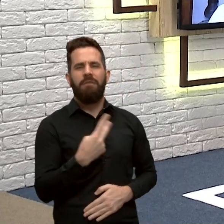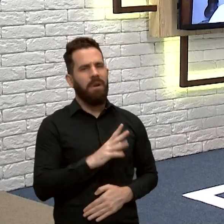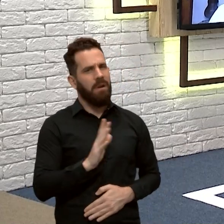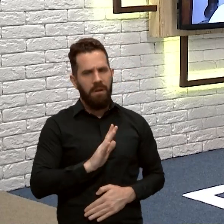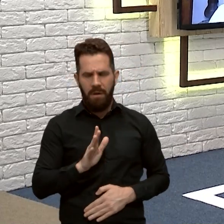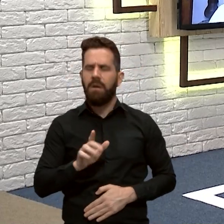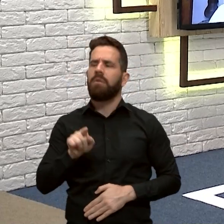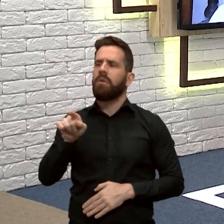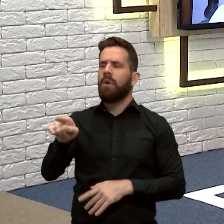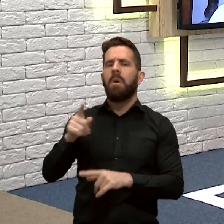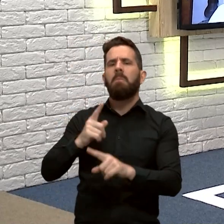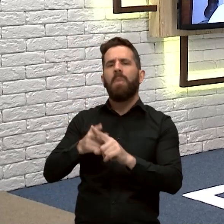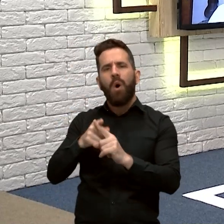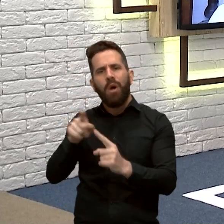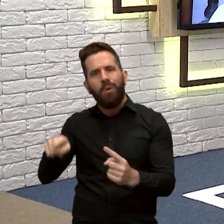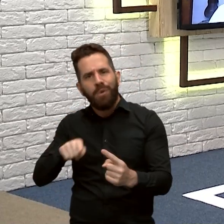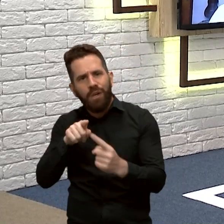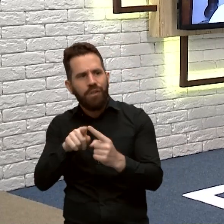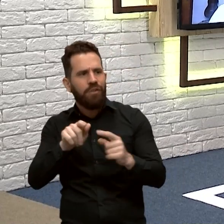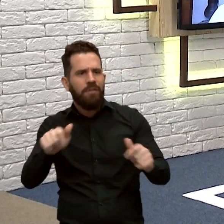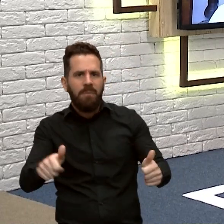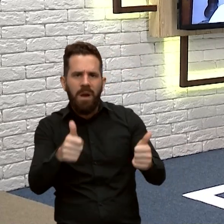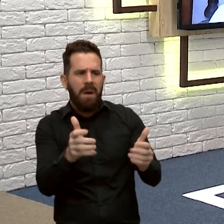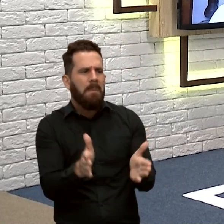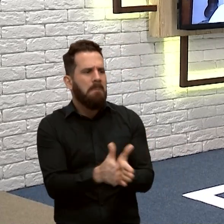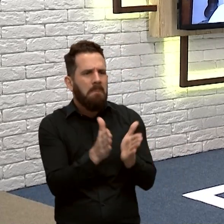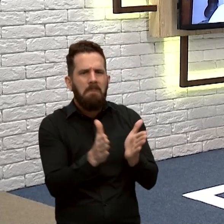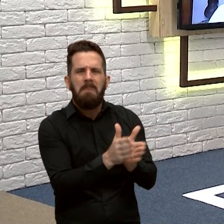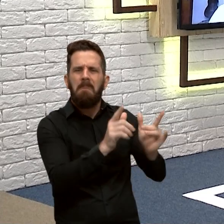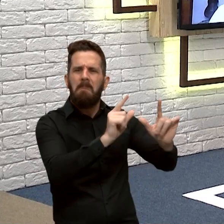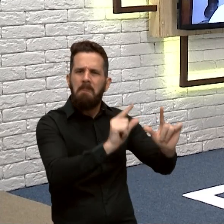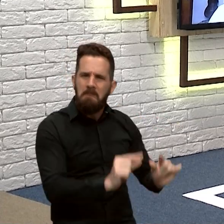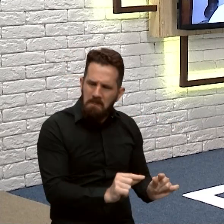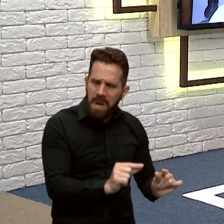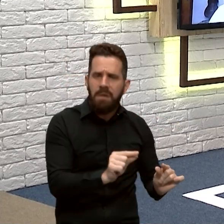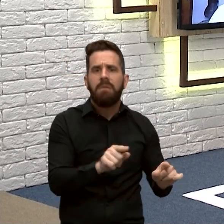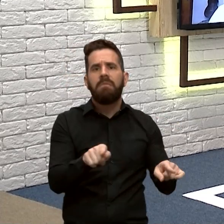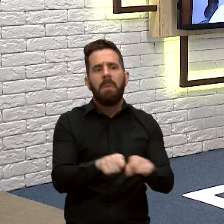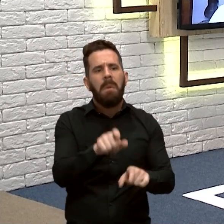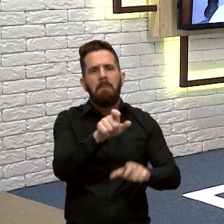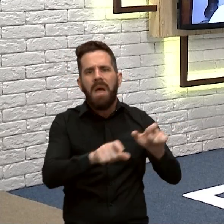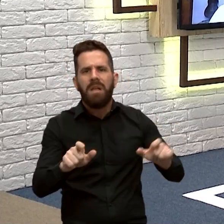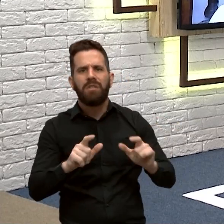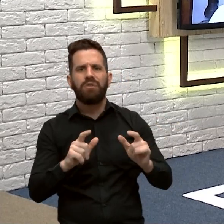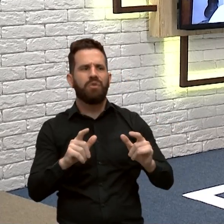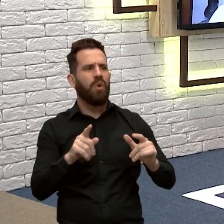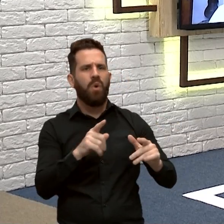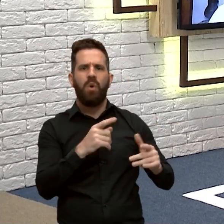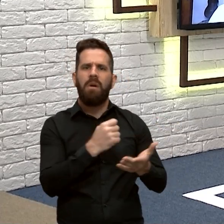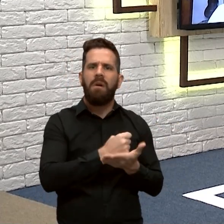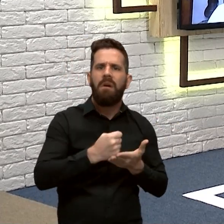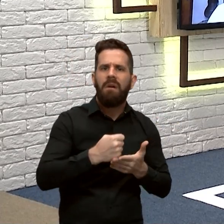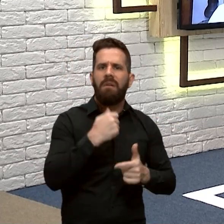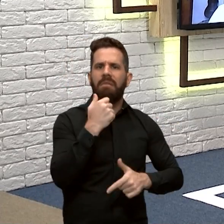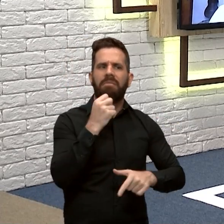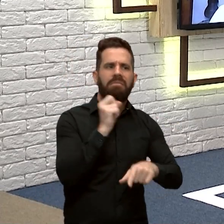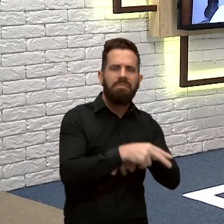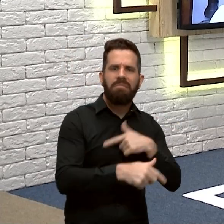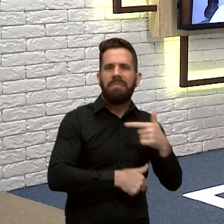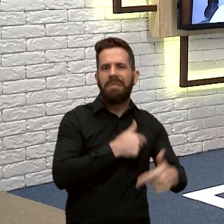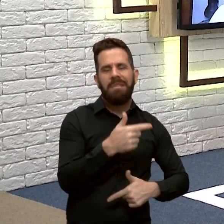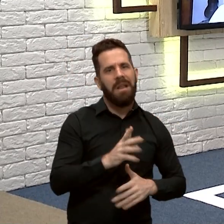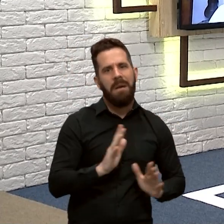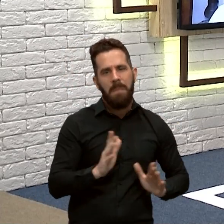a pobreza, melhorar as condições de vida das pessoas que estão principalmente à margem do mercado formal de trabalho. Tá bom? Muito obrigado